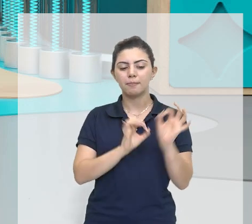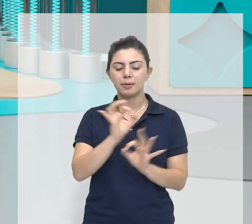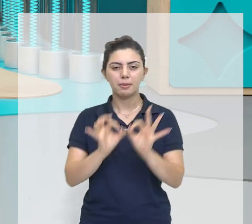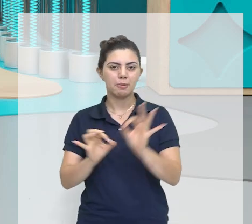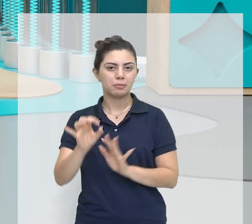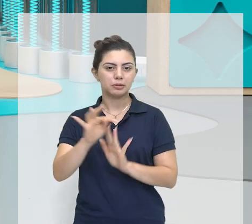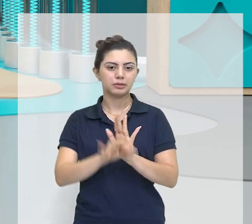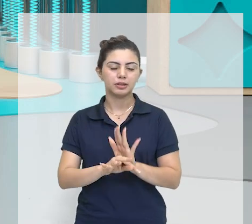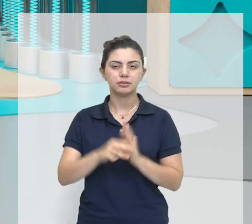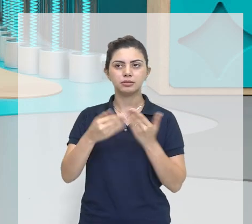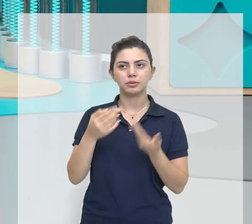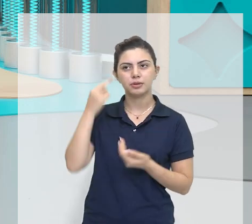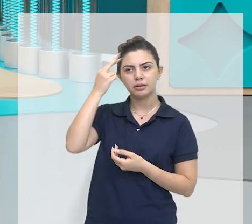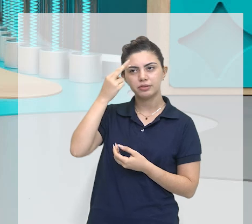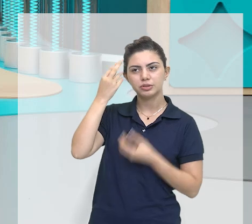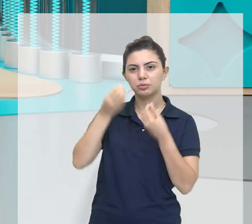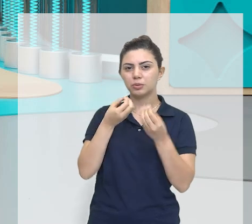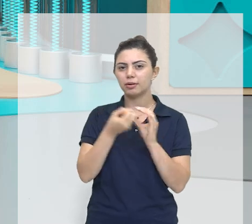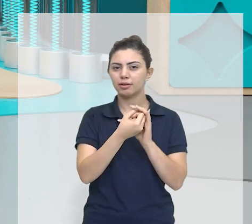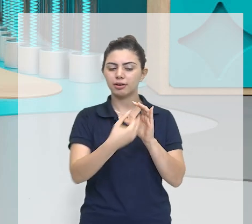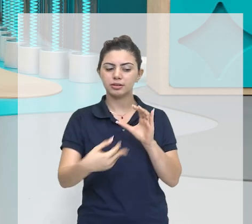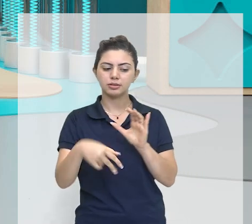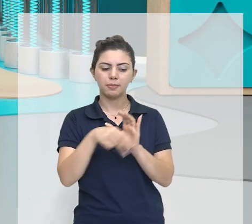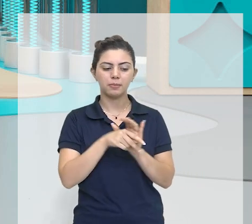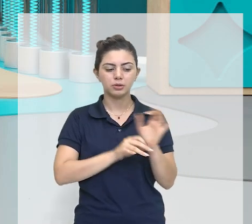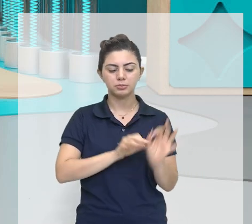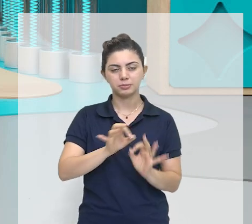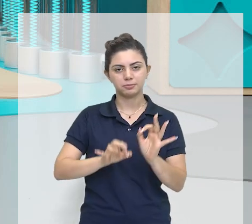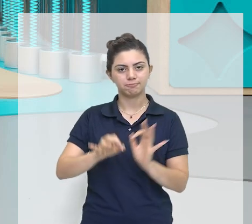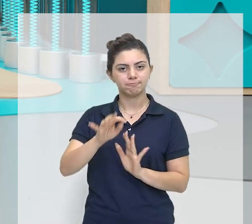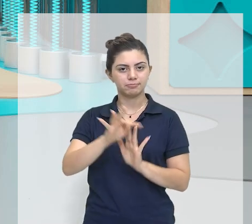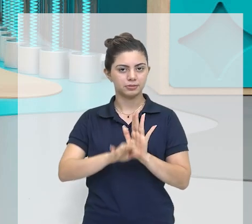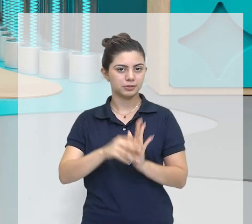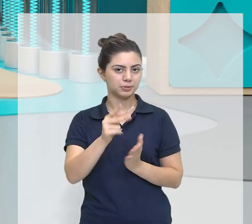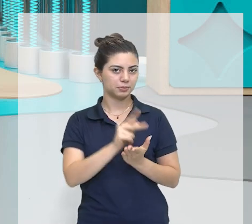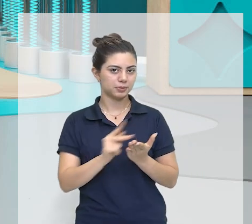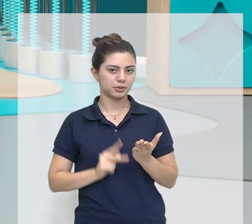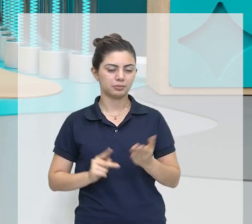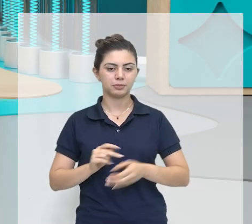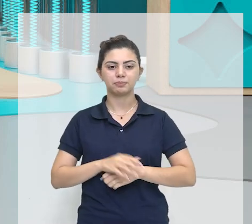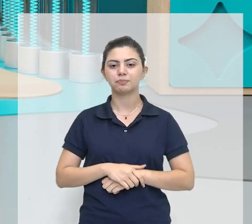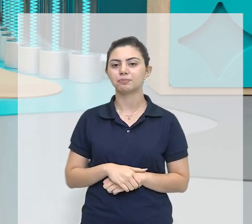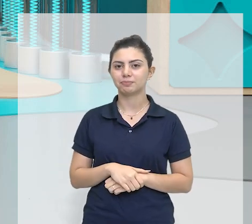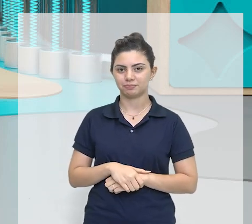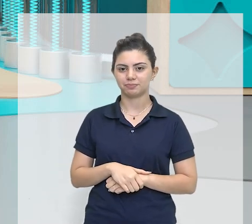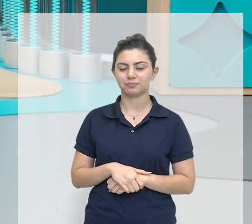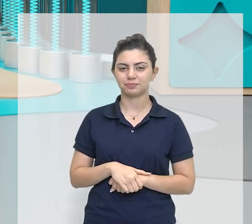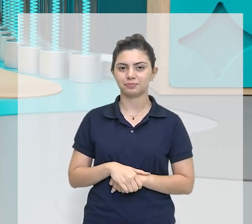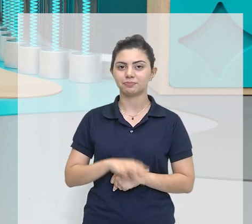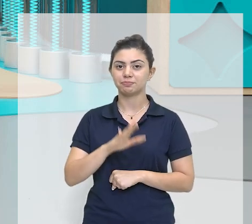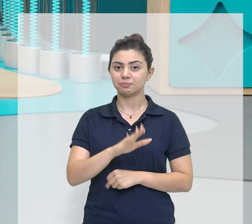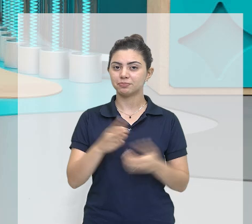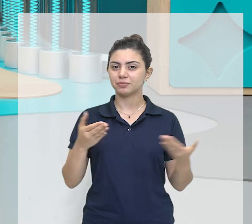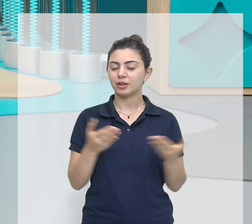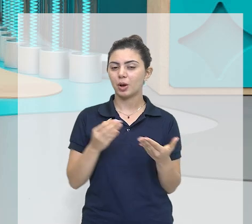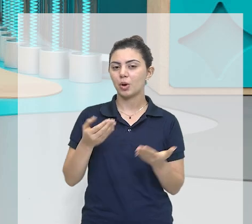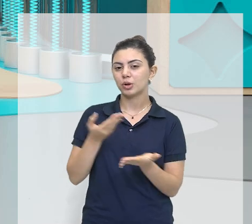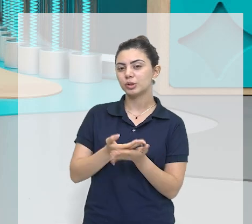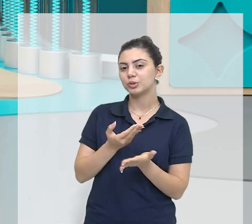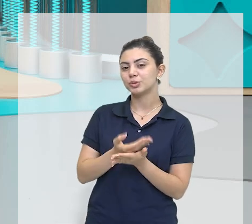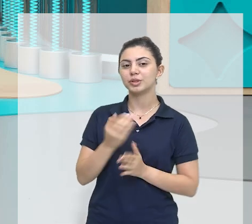refletindo o contexto de produção desses poemas. Então, seguindo, nós vamos conhecer aí